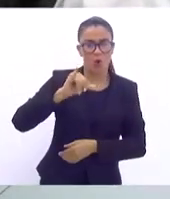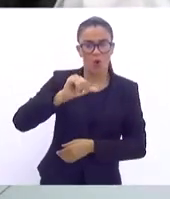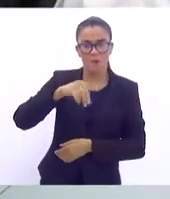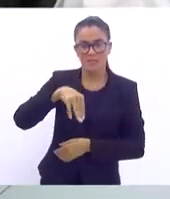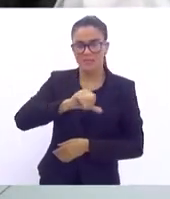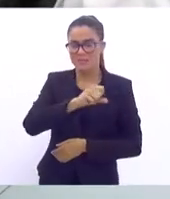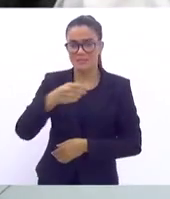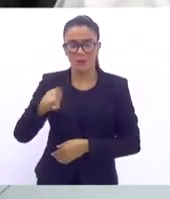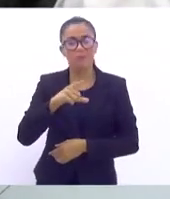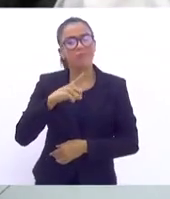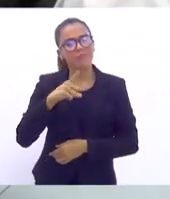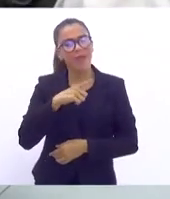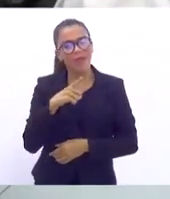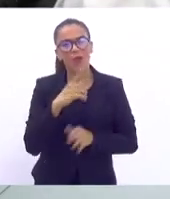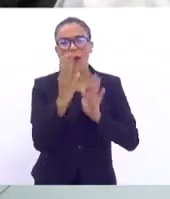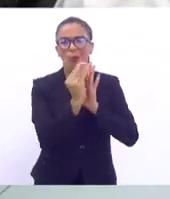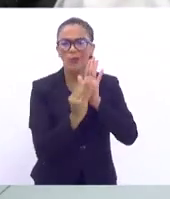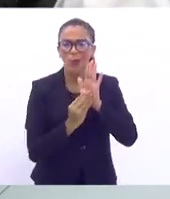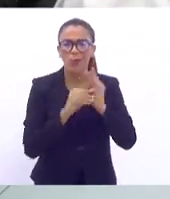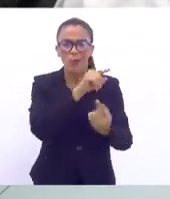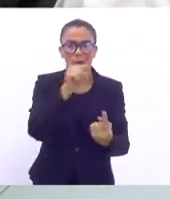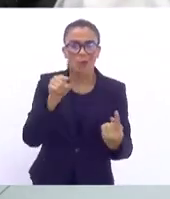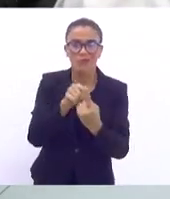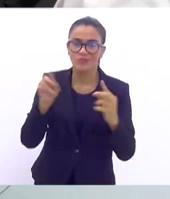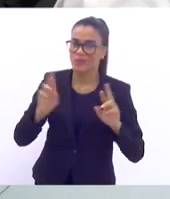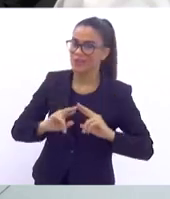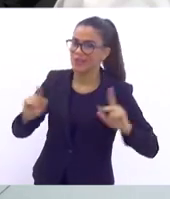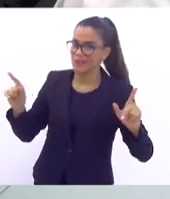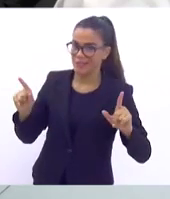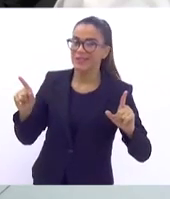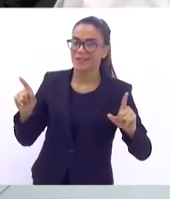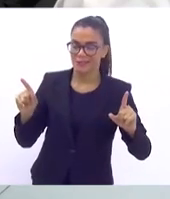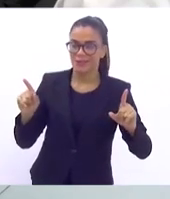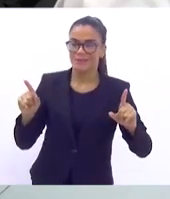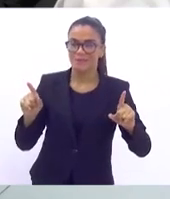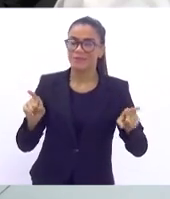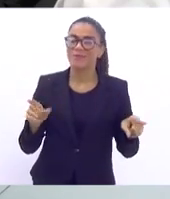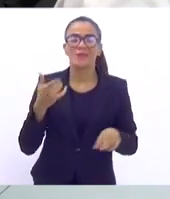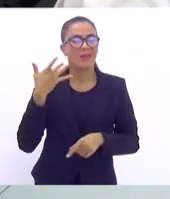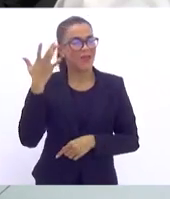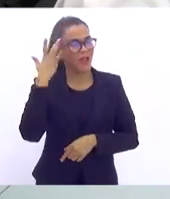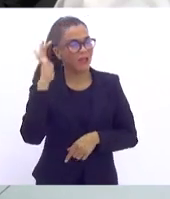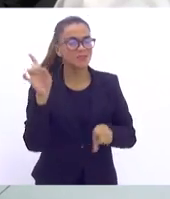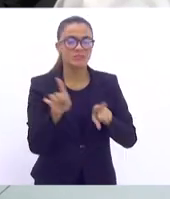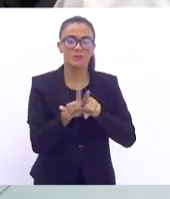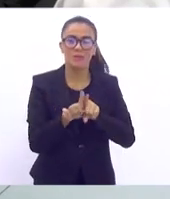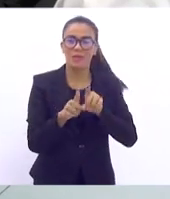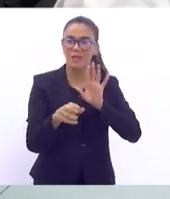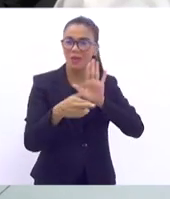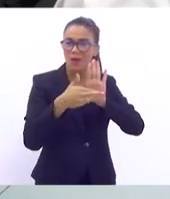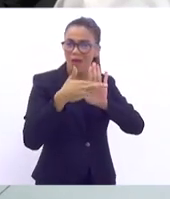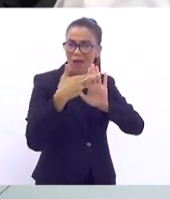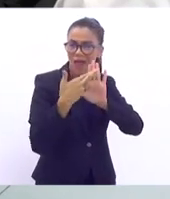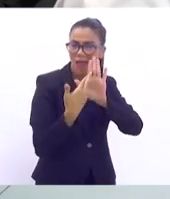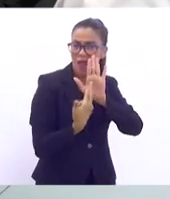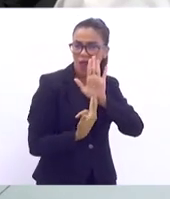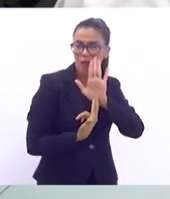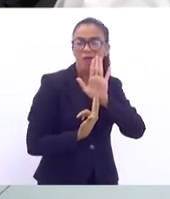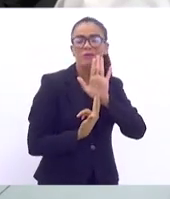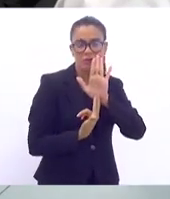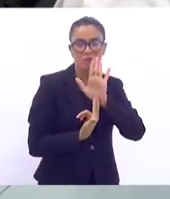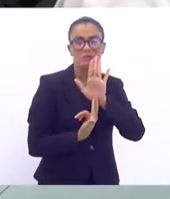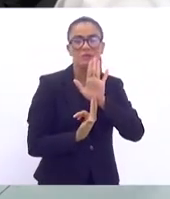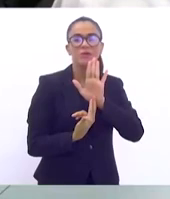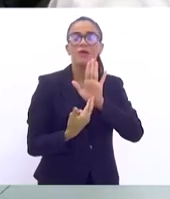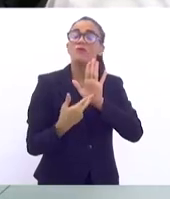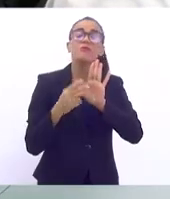e objetivos diferentes do que as comissões têm a fazer e acho que uma regulamentação que amarre aí concluir